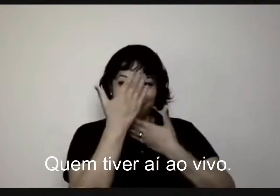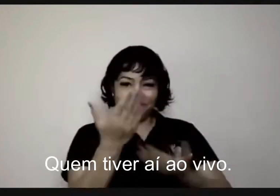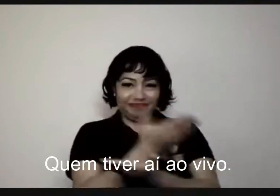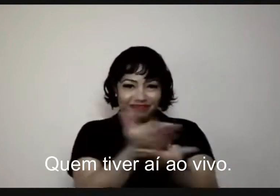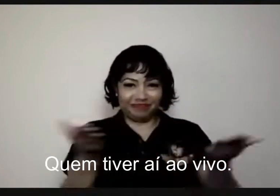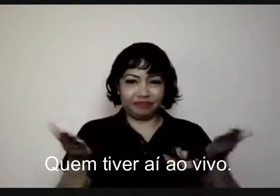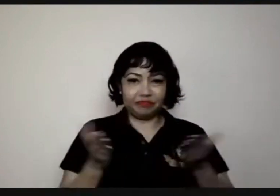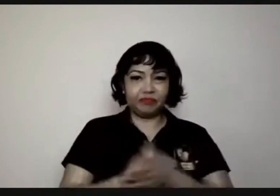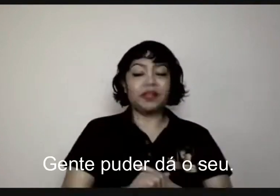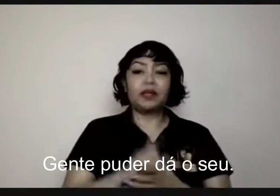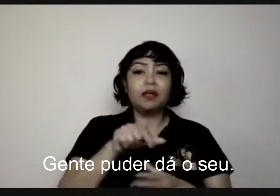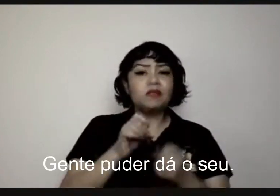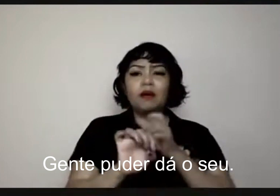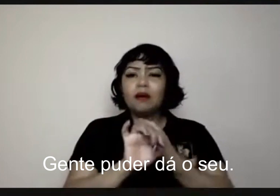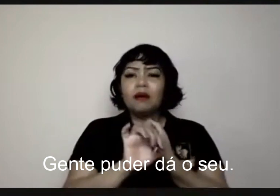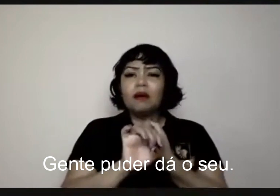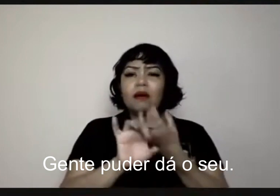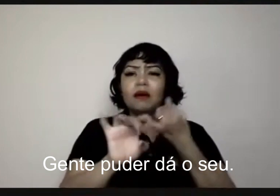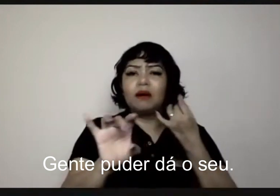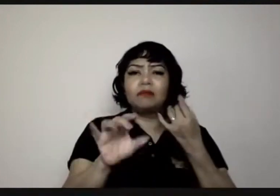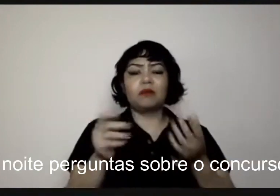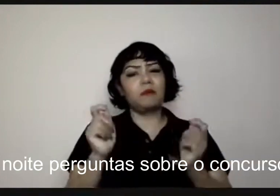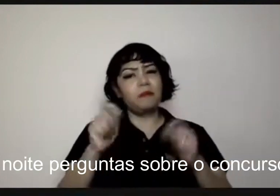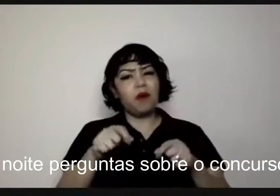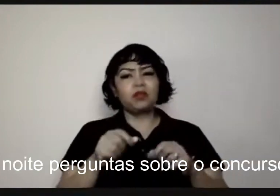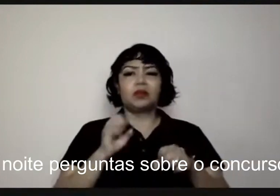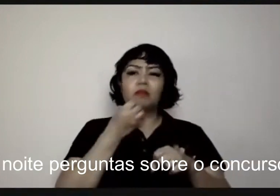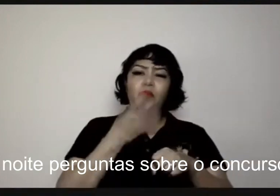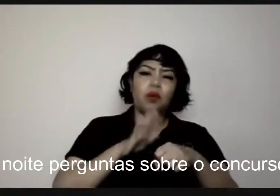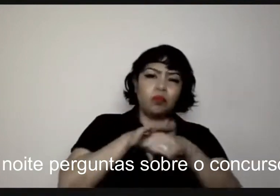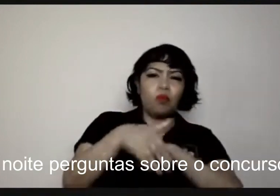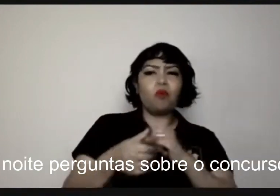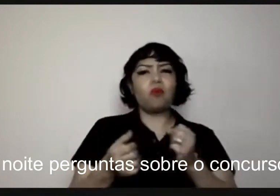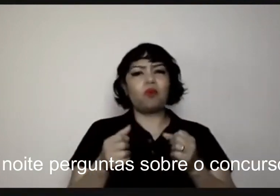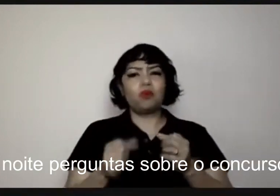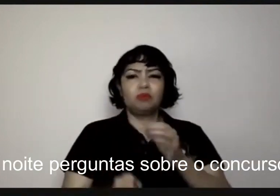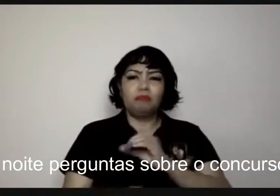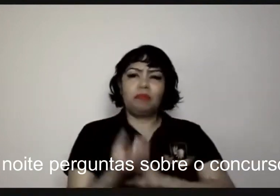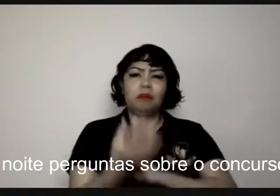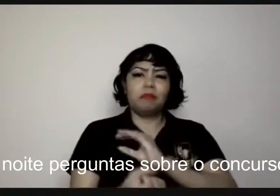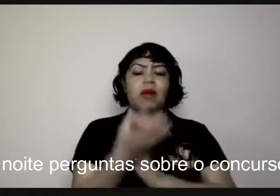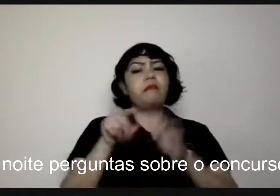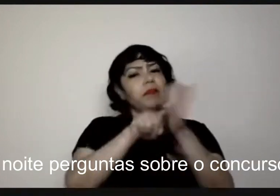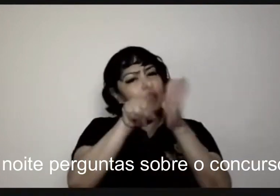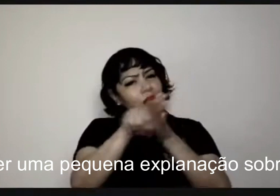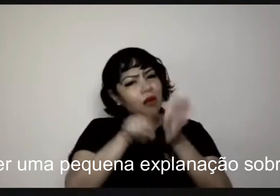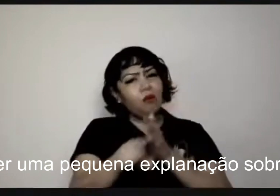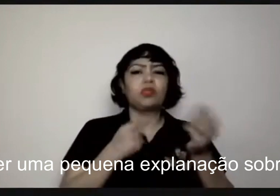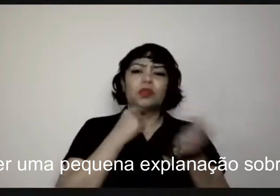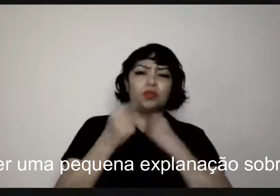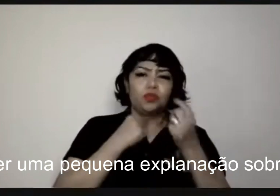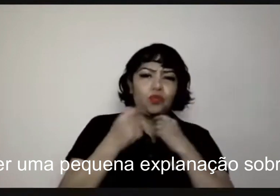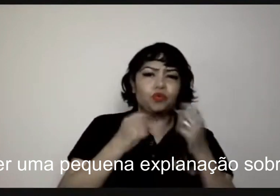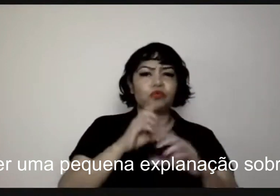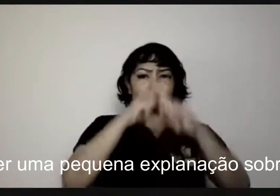Quem estiver aí ao vivo com a gente, puder dar o seu boa noite, perguntas sobre o concurso. Vou fazer uma